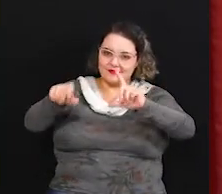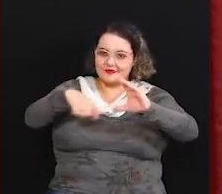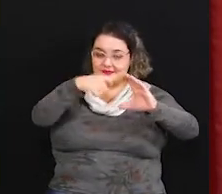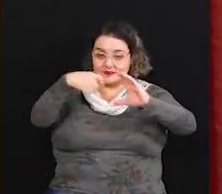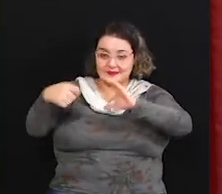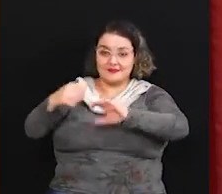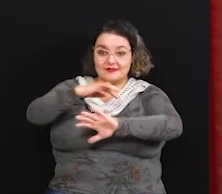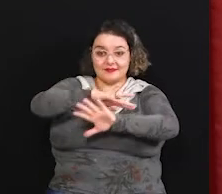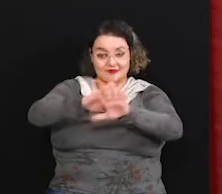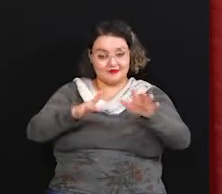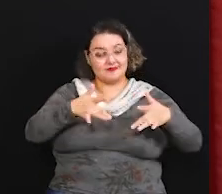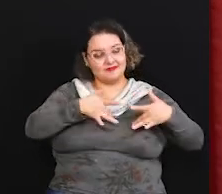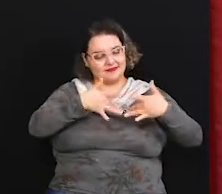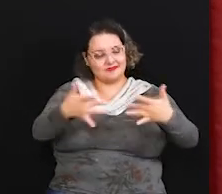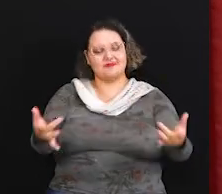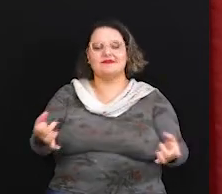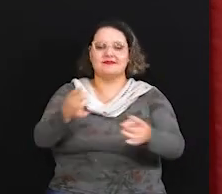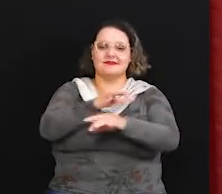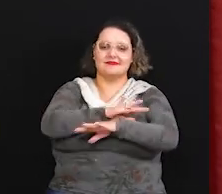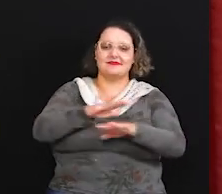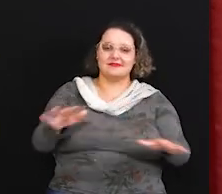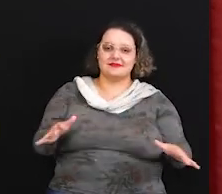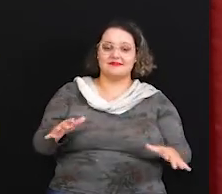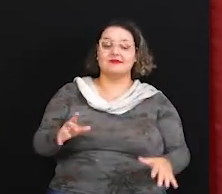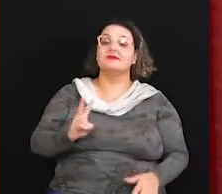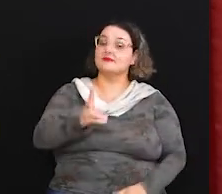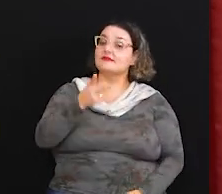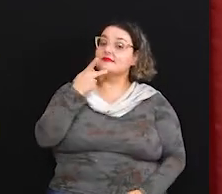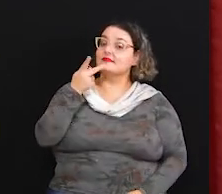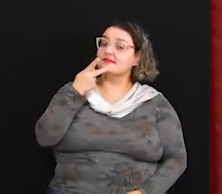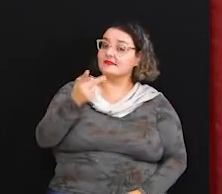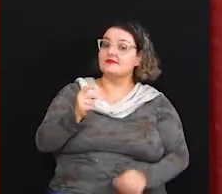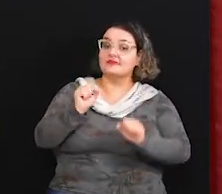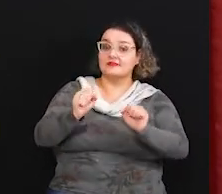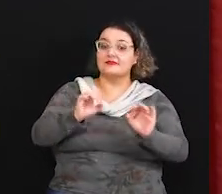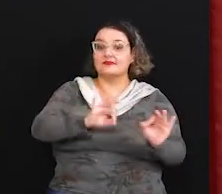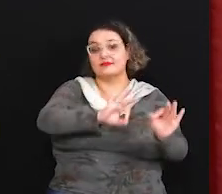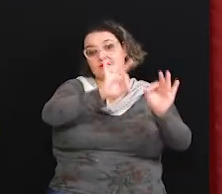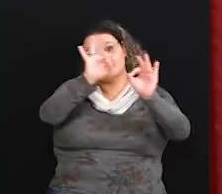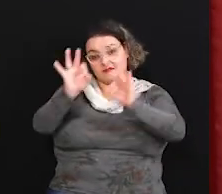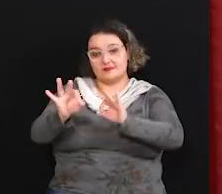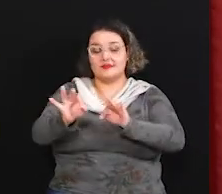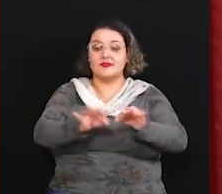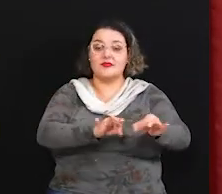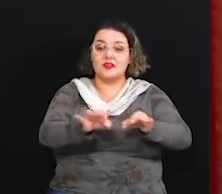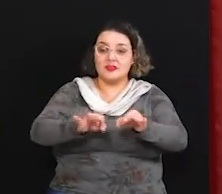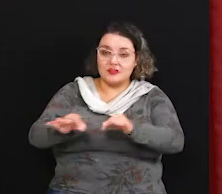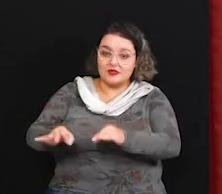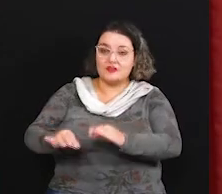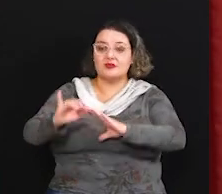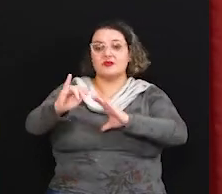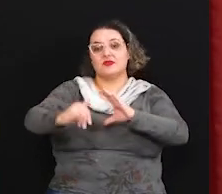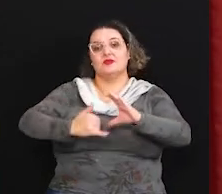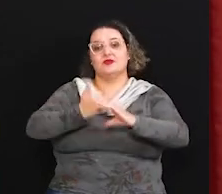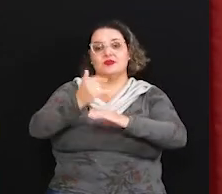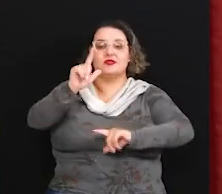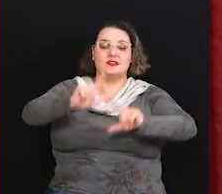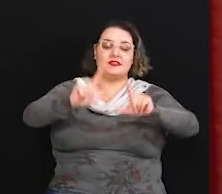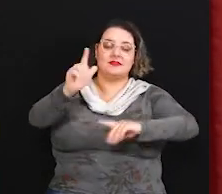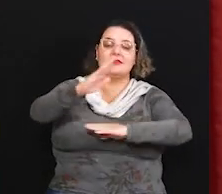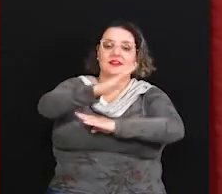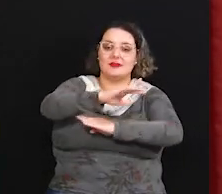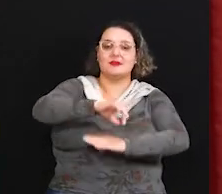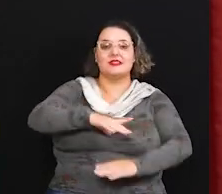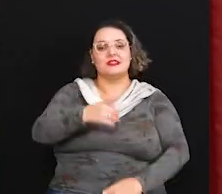nossas imagens. O Mãos Solidárias fica aqui hoje, mas como eu sempre digo, vocês podem revisitar os programas no YouTube da